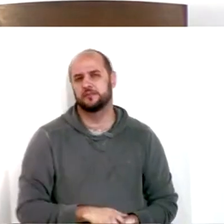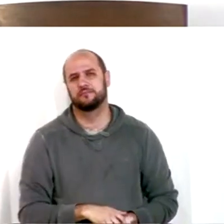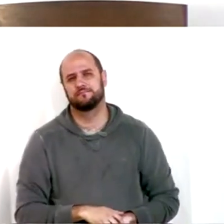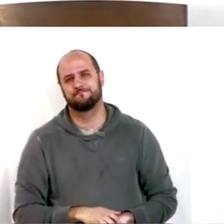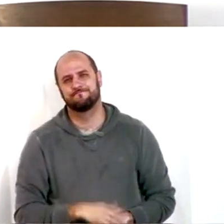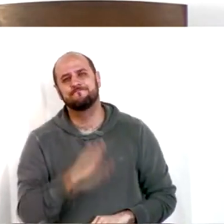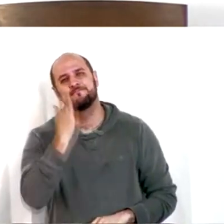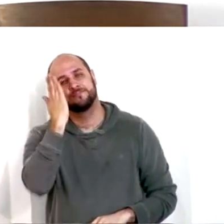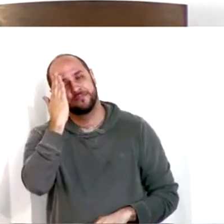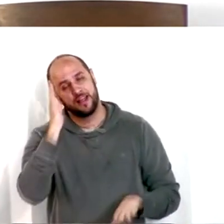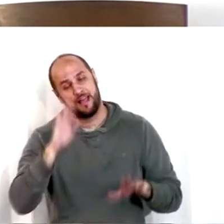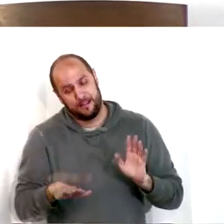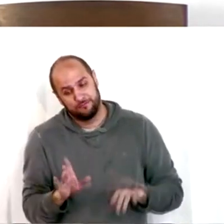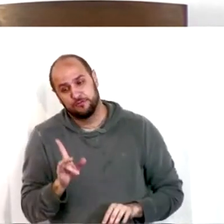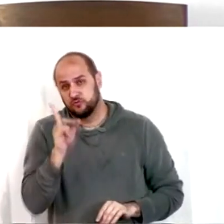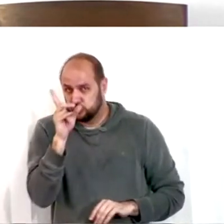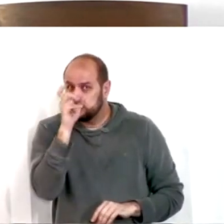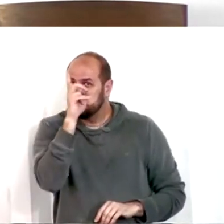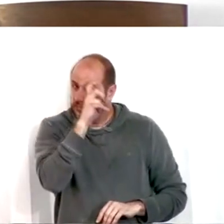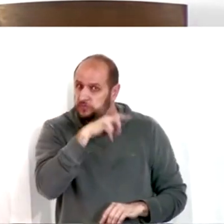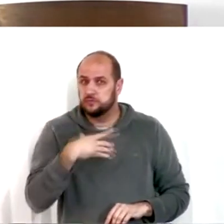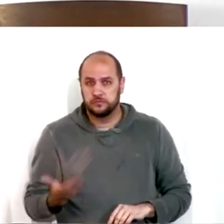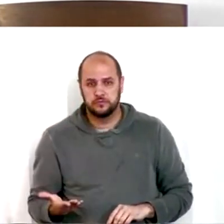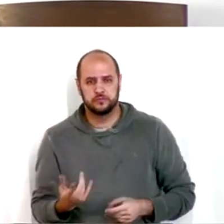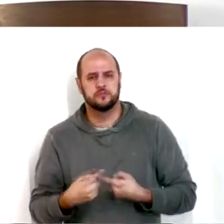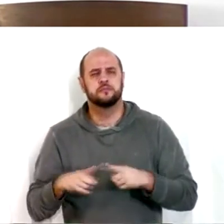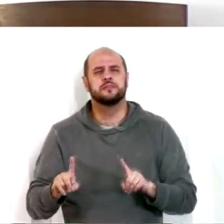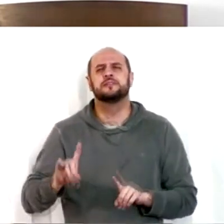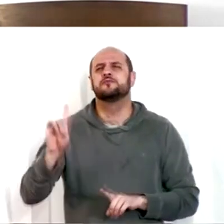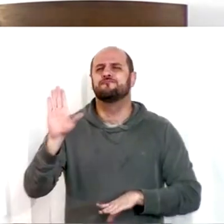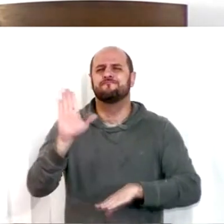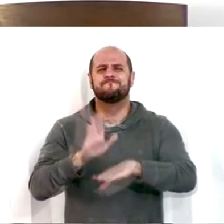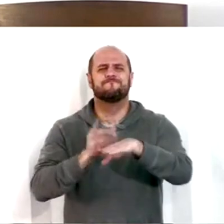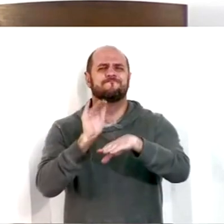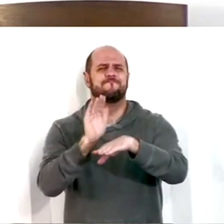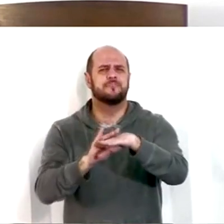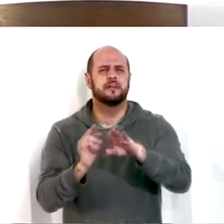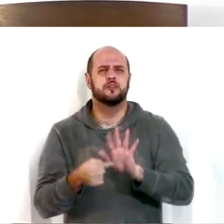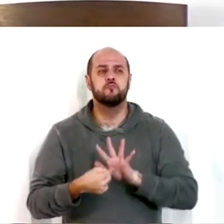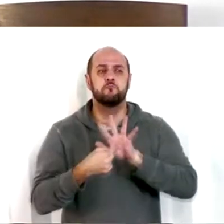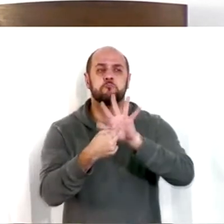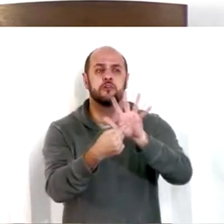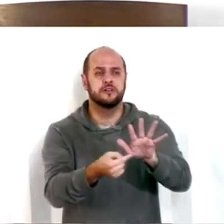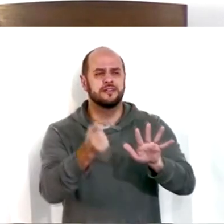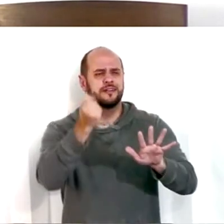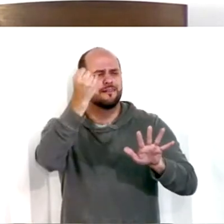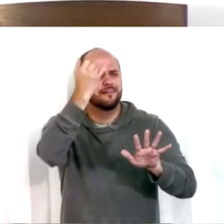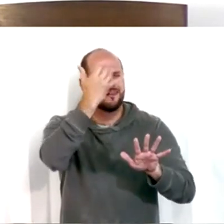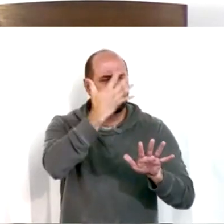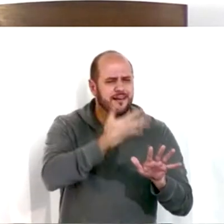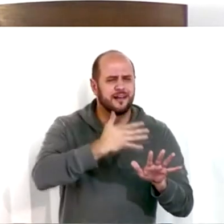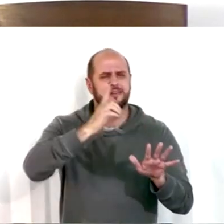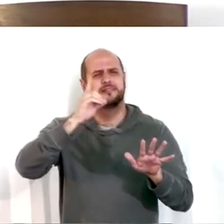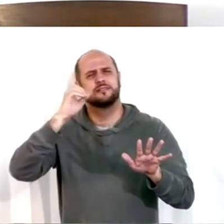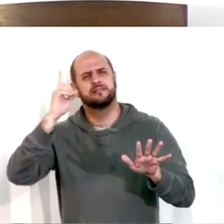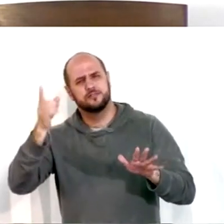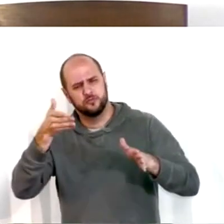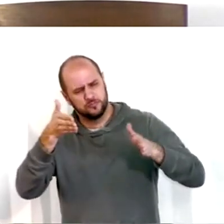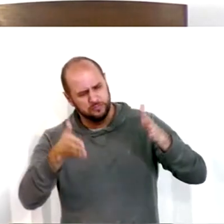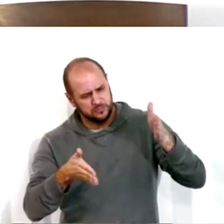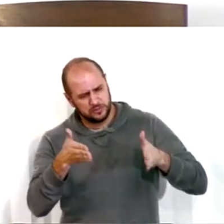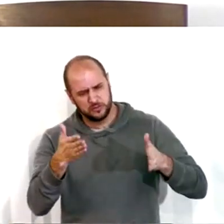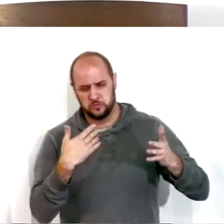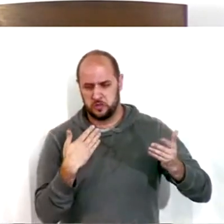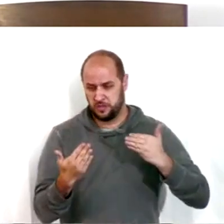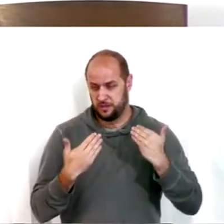que é difícil algumas situações, mas este é um chamado para expressarmos a graça de Deus em situações